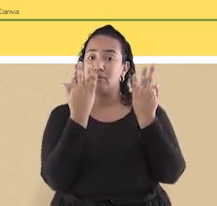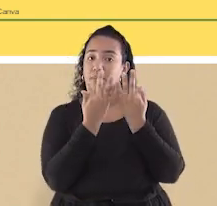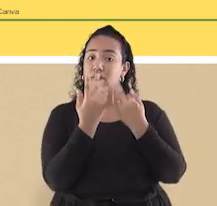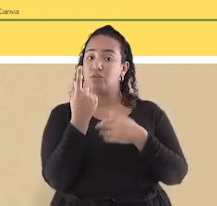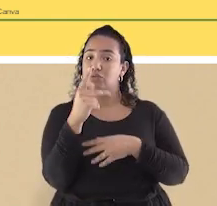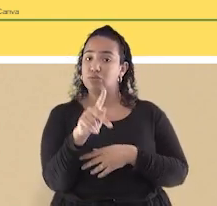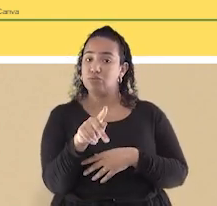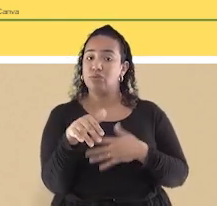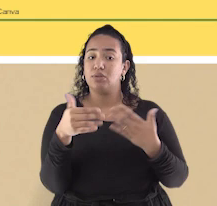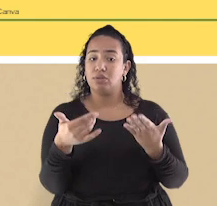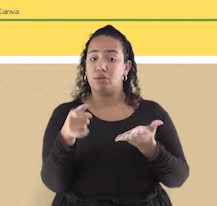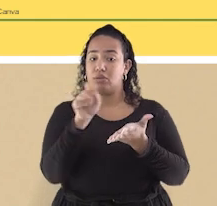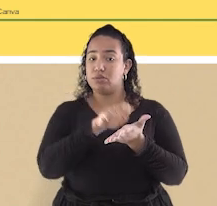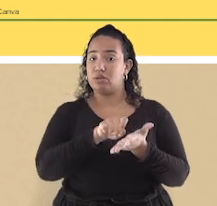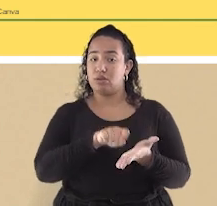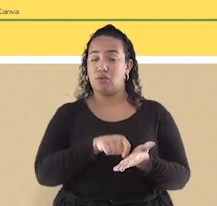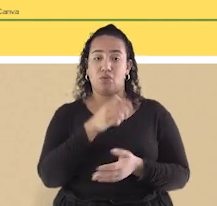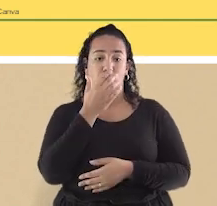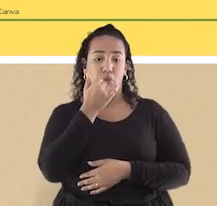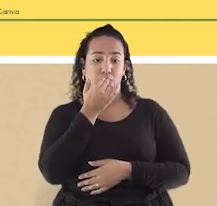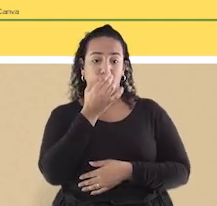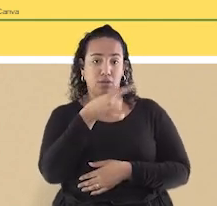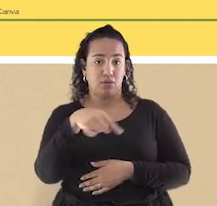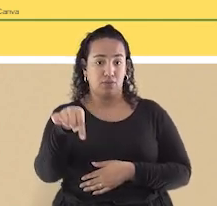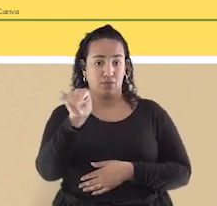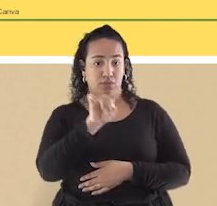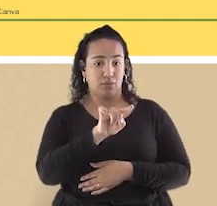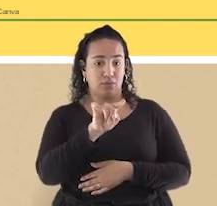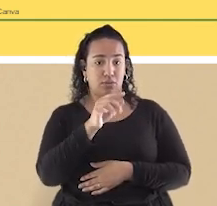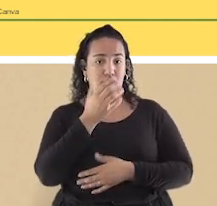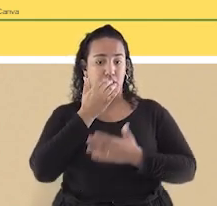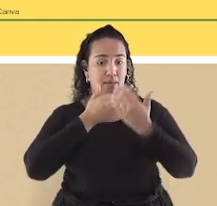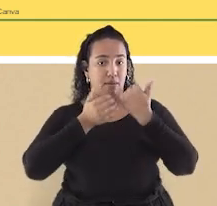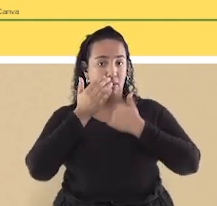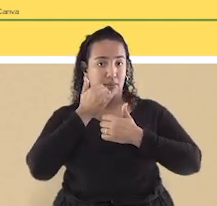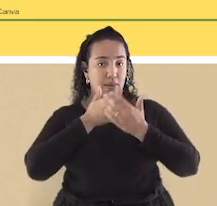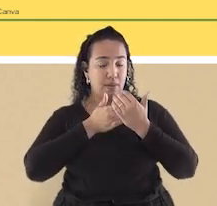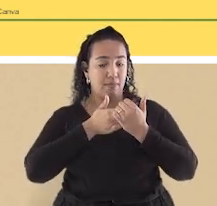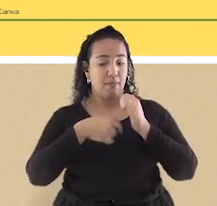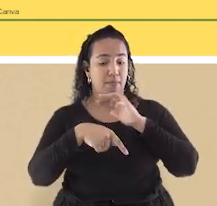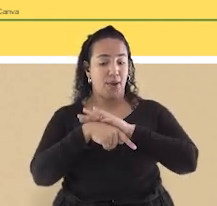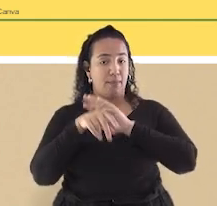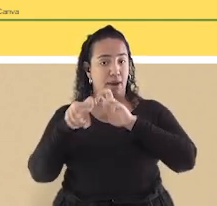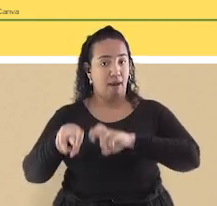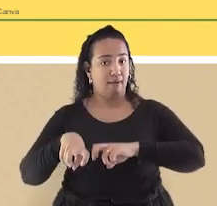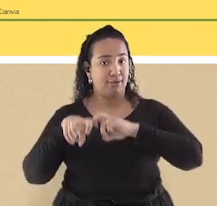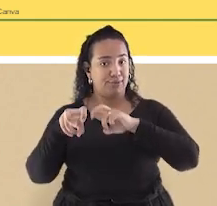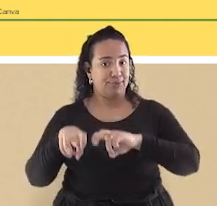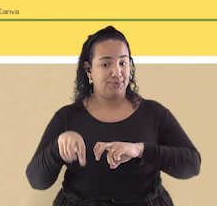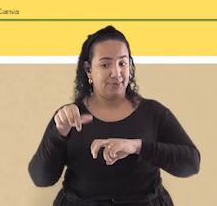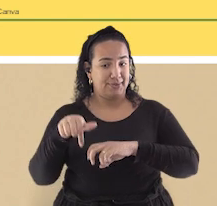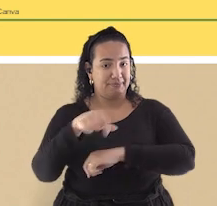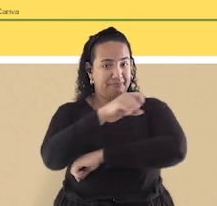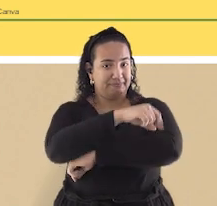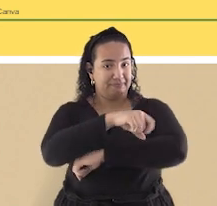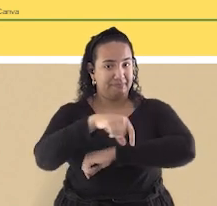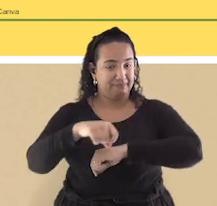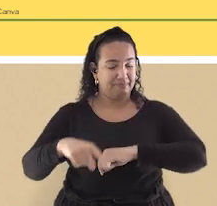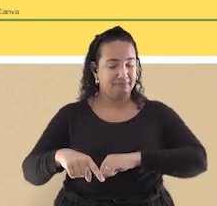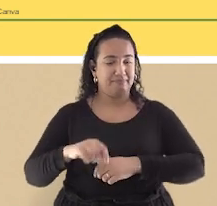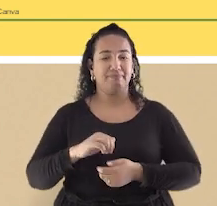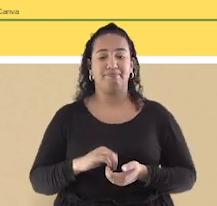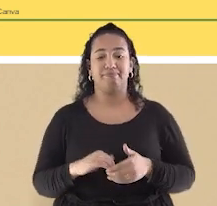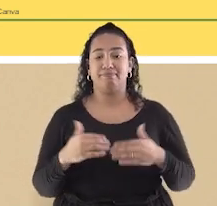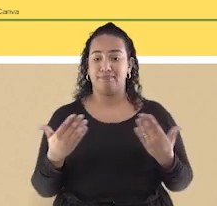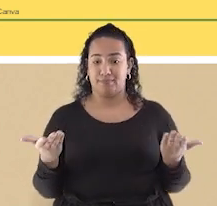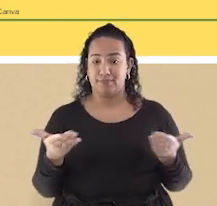sua família e anote os alimentos que vocês consomem e que são produzidos através da agricultura, ou seja, que